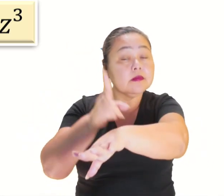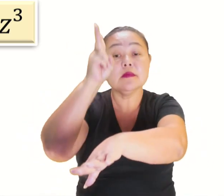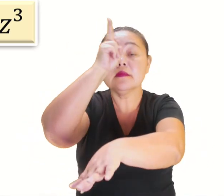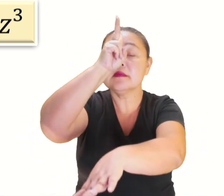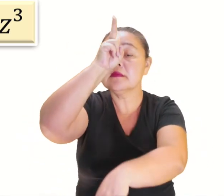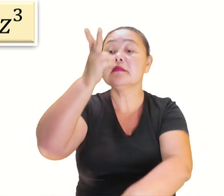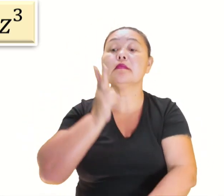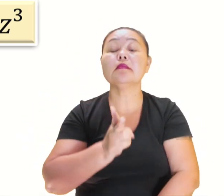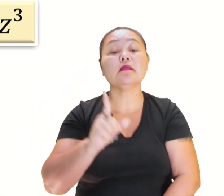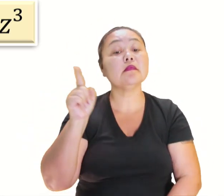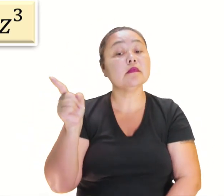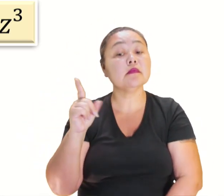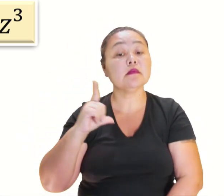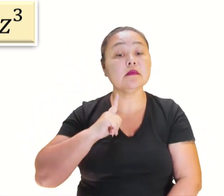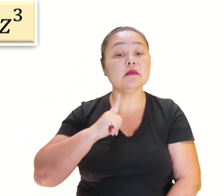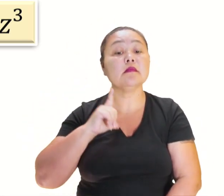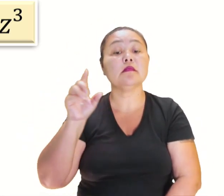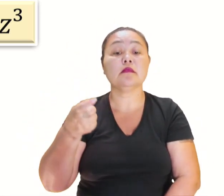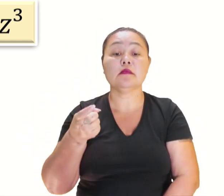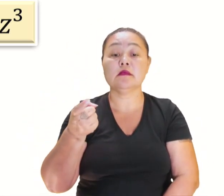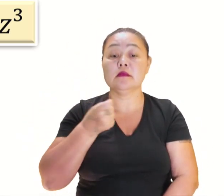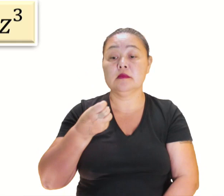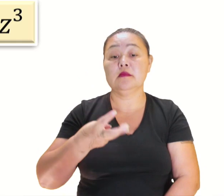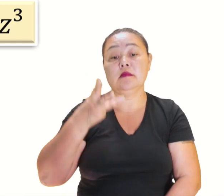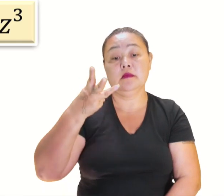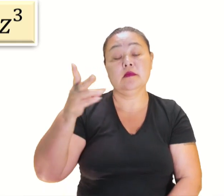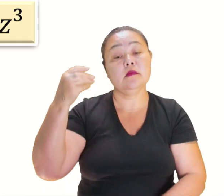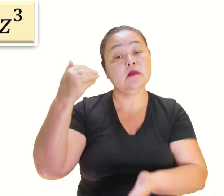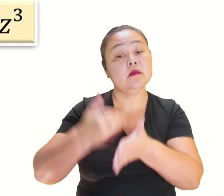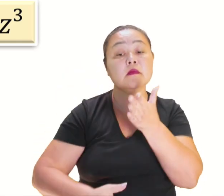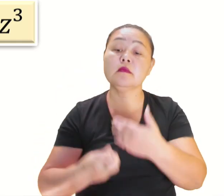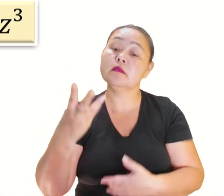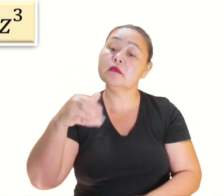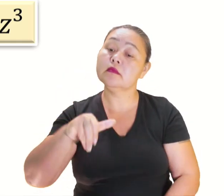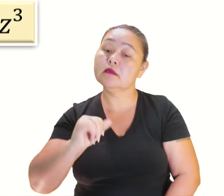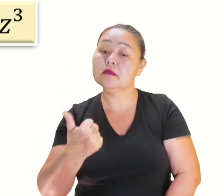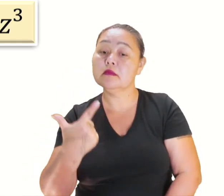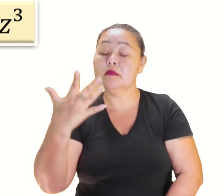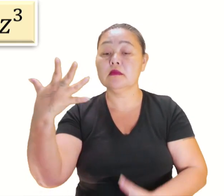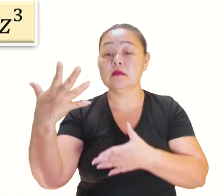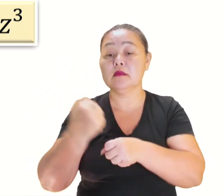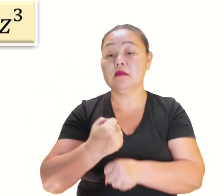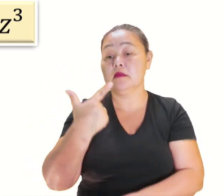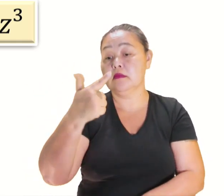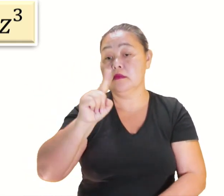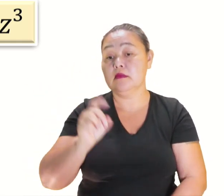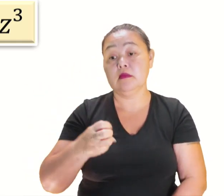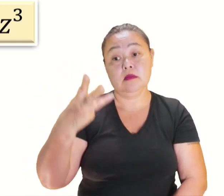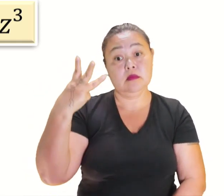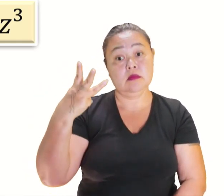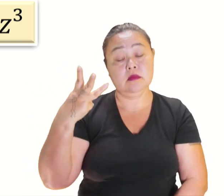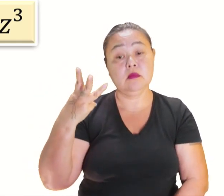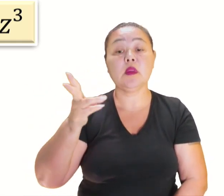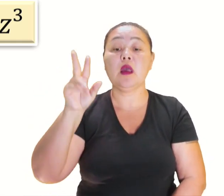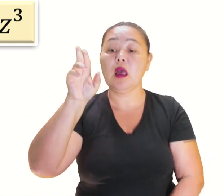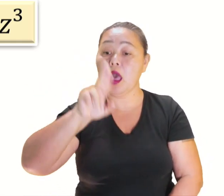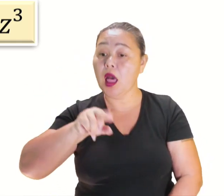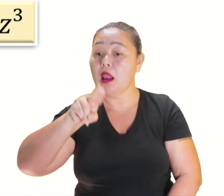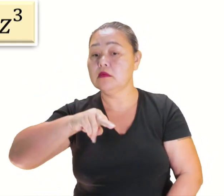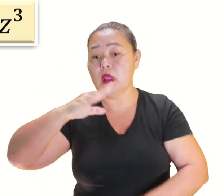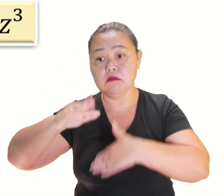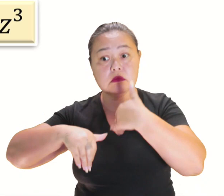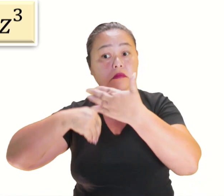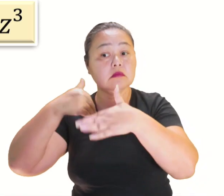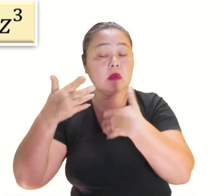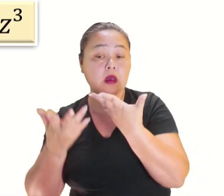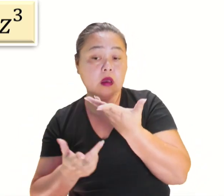isso sempre. Aqui a gente tem x ao cubo menos 3y ao quadrado mais 2z ao cubo. Até a leitura já é direta. Já